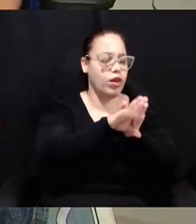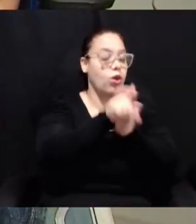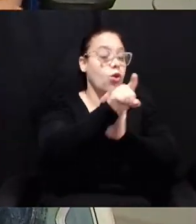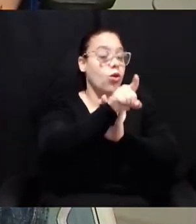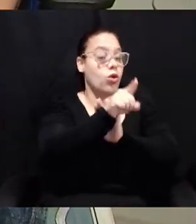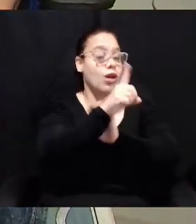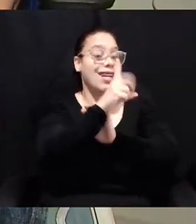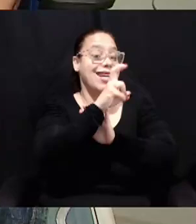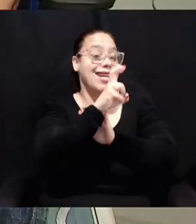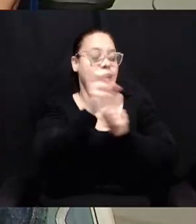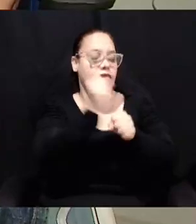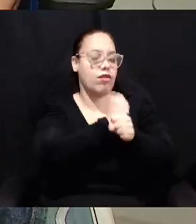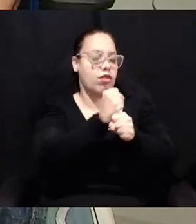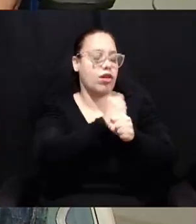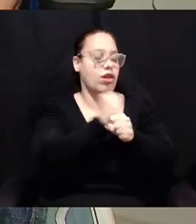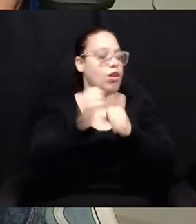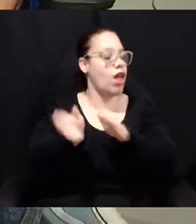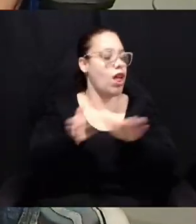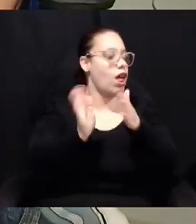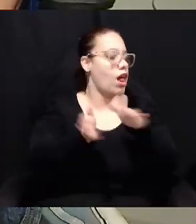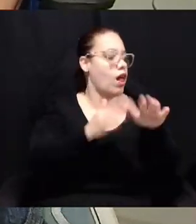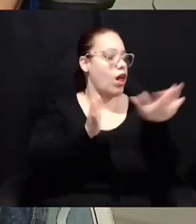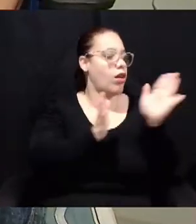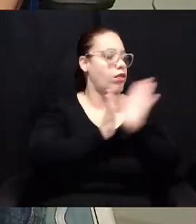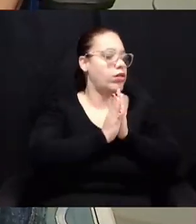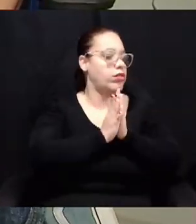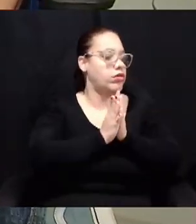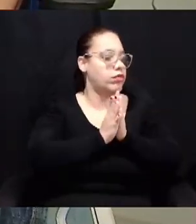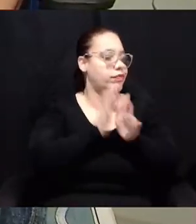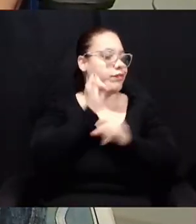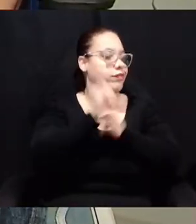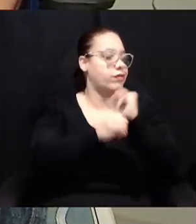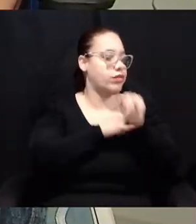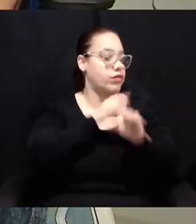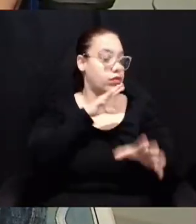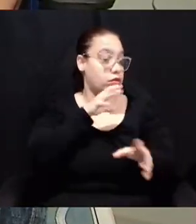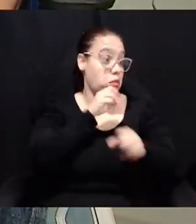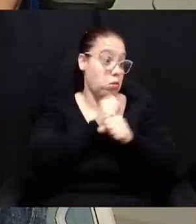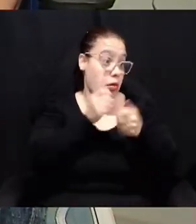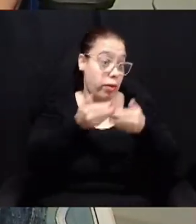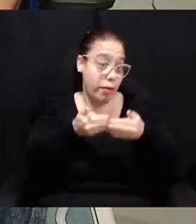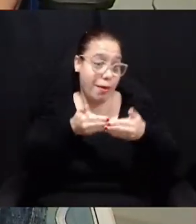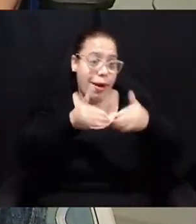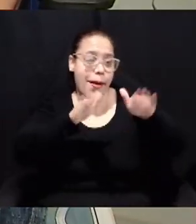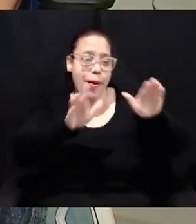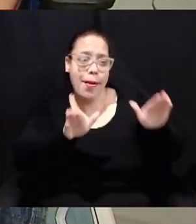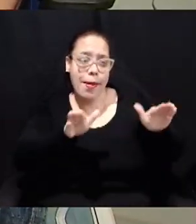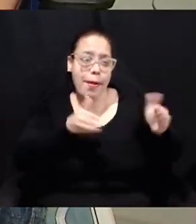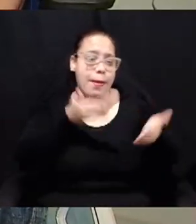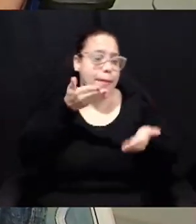aí produzindo um montão de coisas, a internet veio para somar, para abrir mais, ela concorre, como é que é?